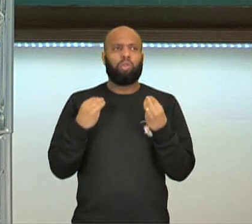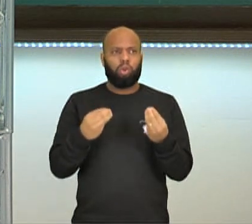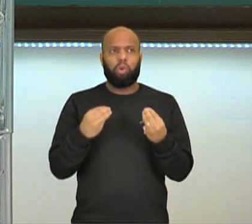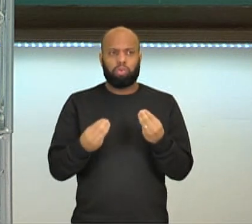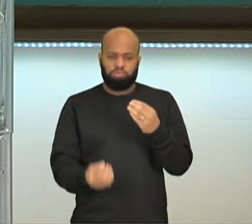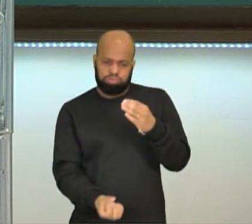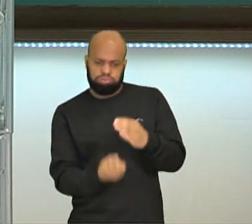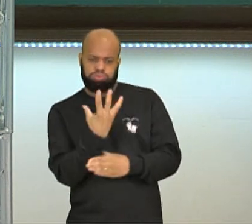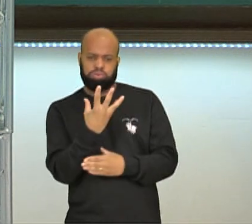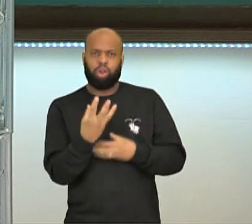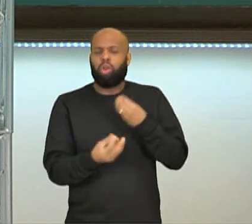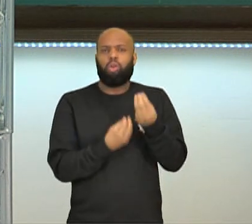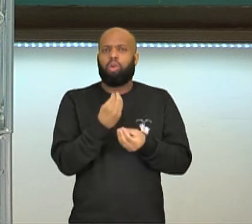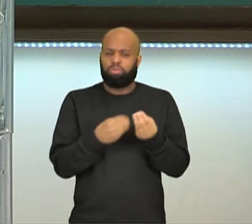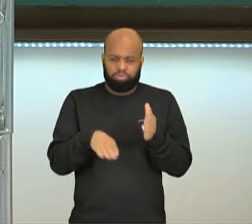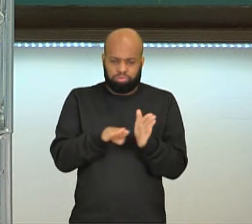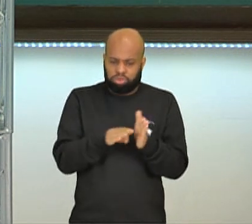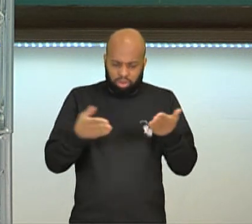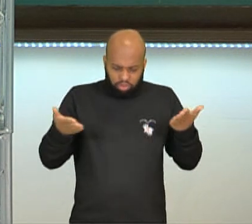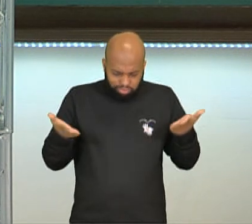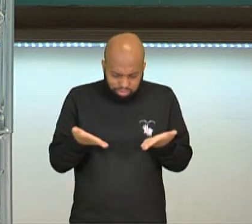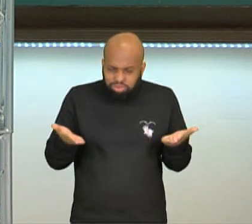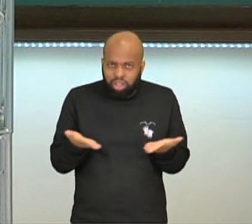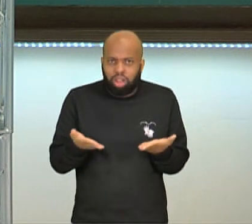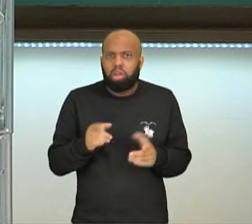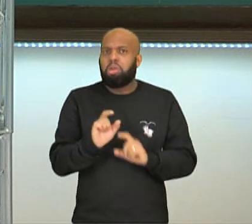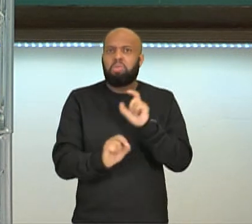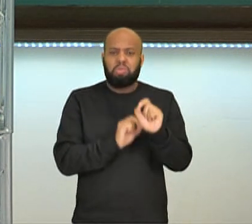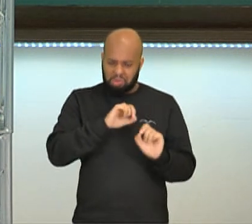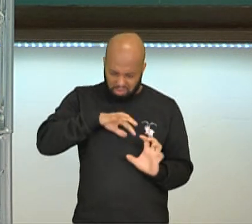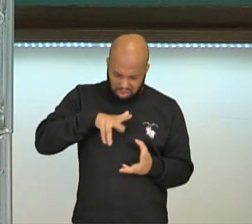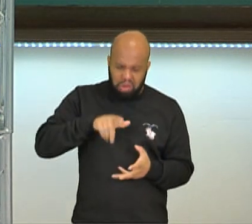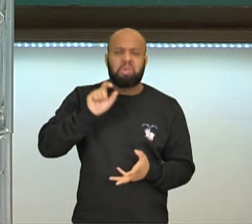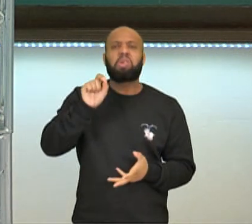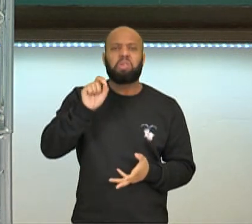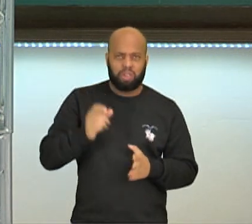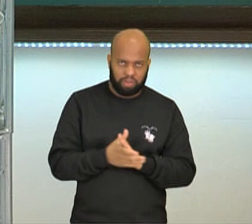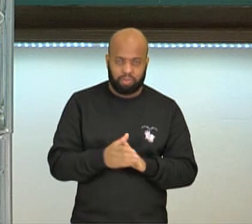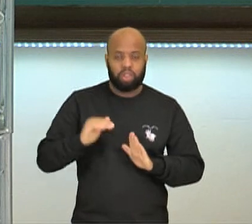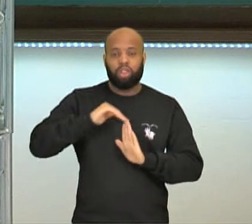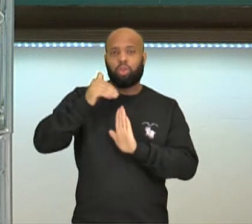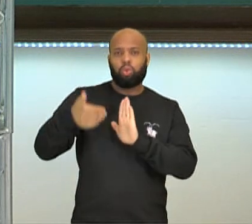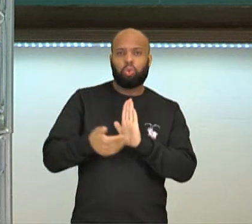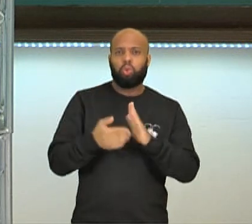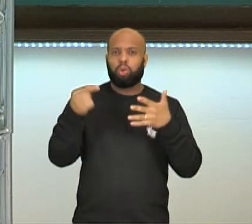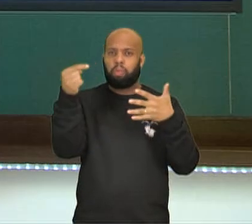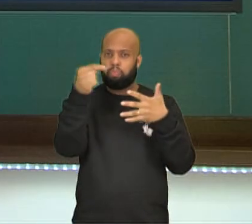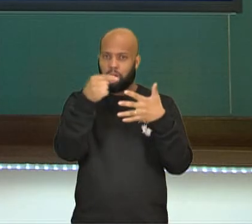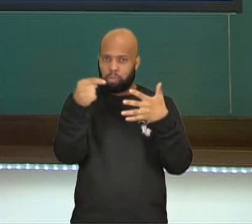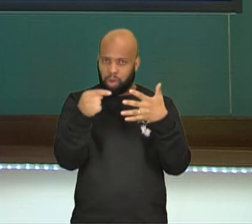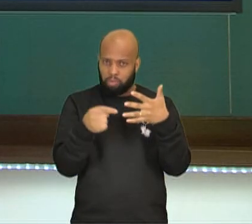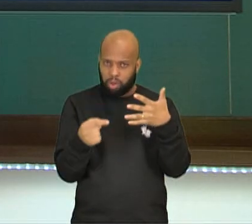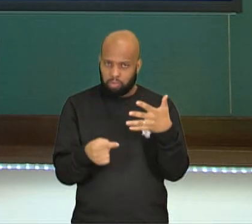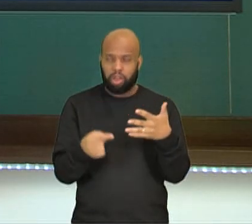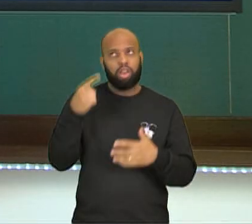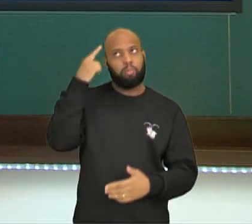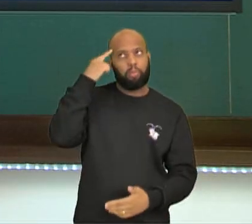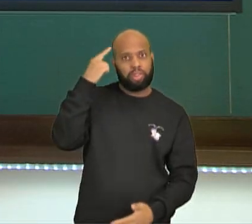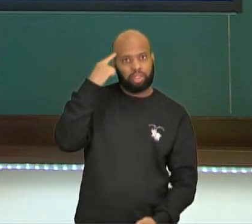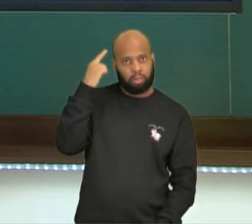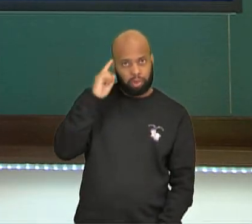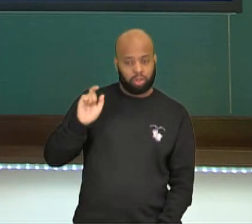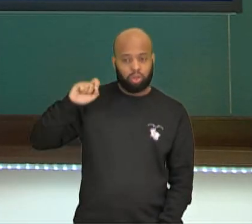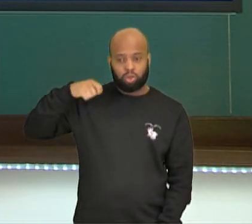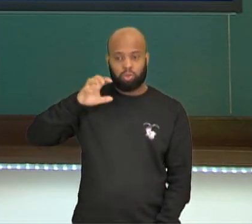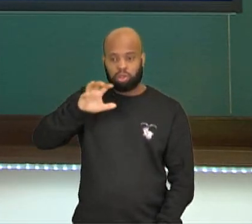Como surgimos, como viemos parar aqui, afinal, o que é o mundo? Todas essas questões cósmicas, como a própria ideia